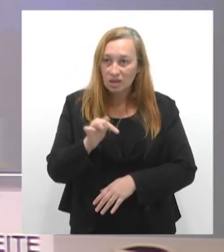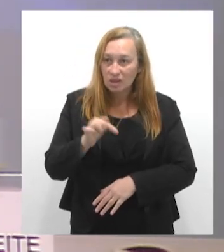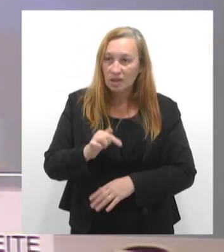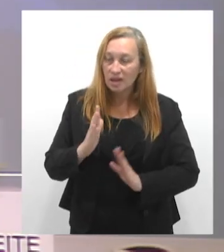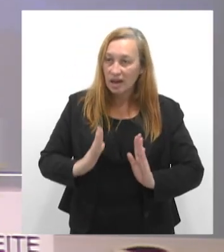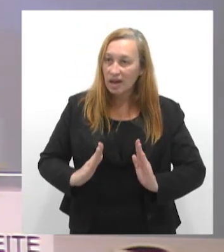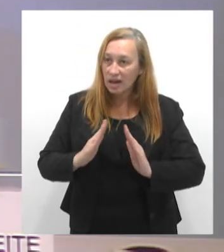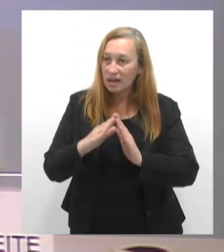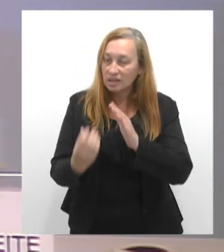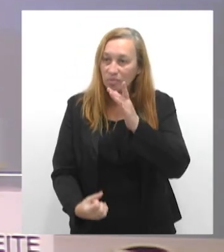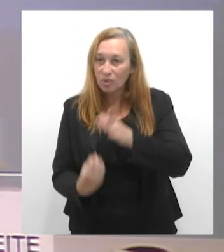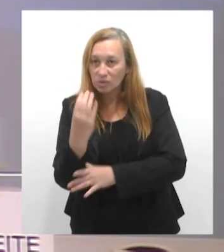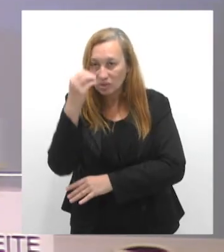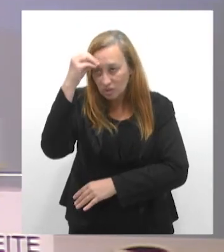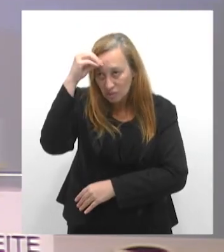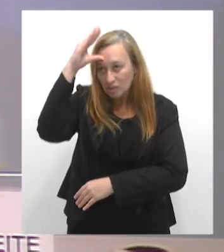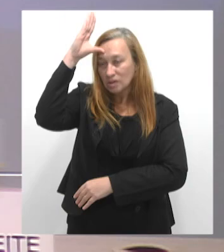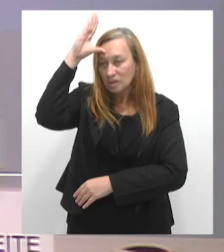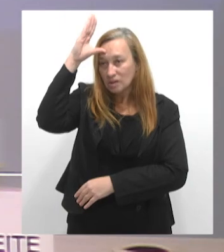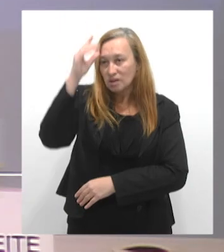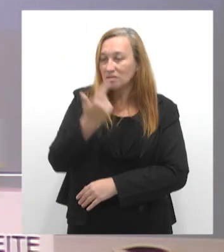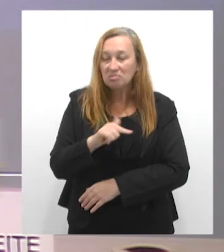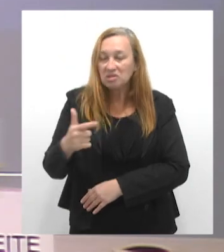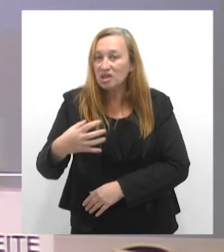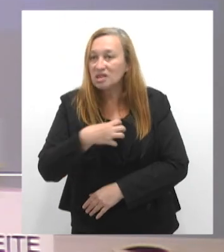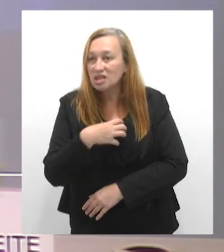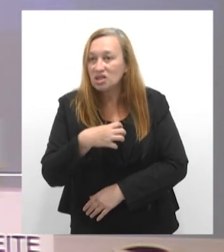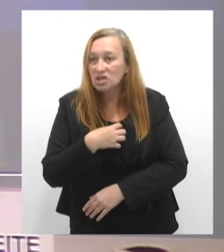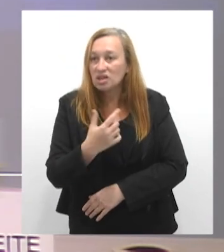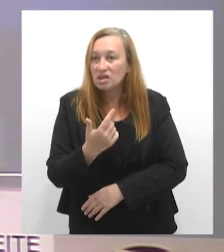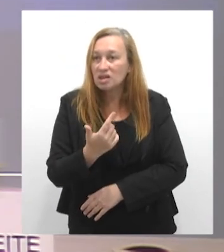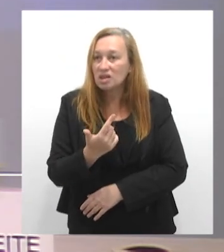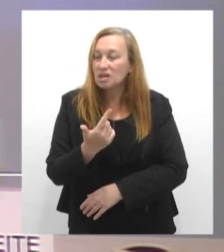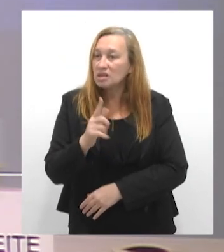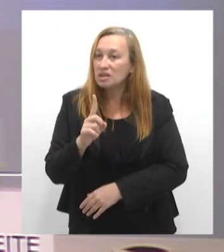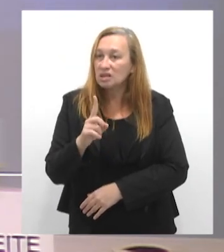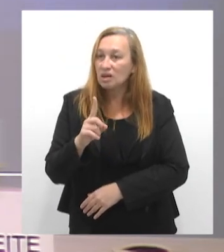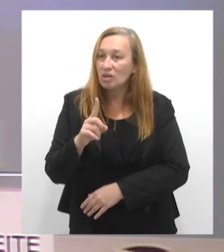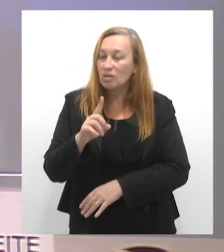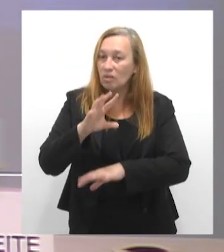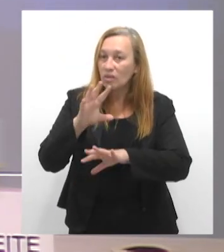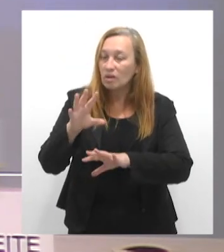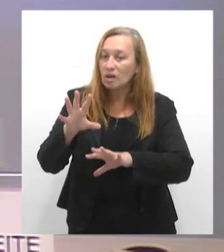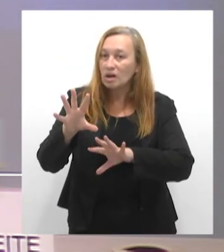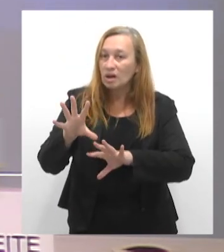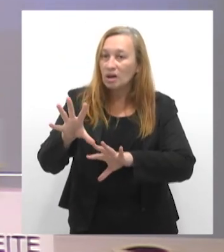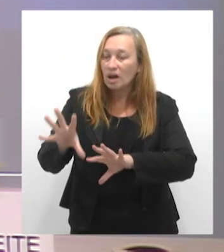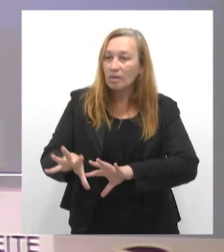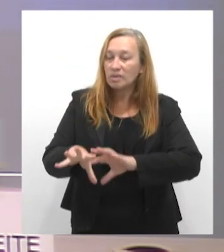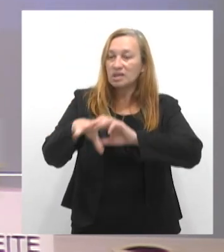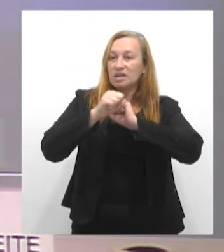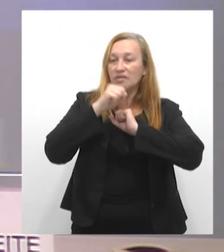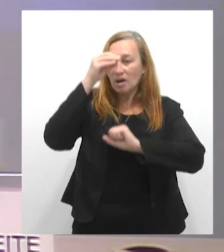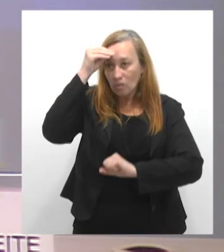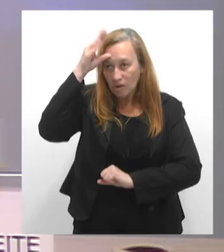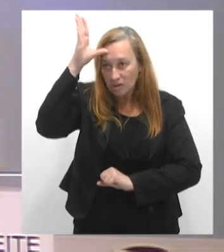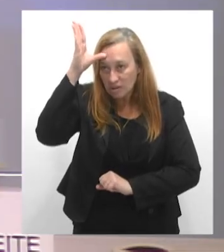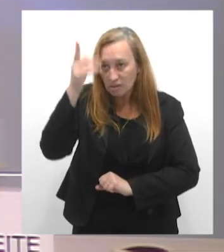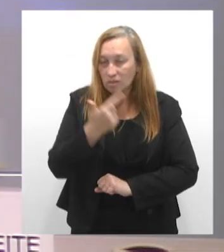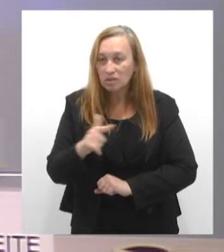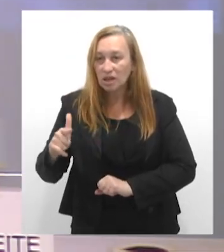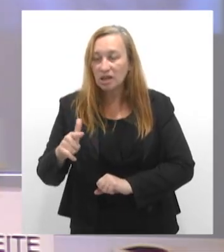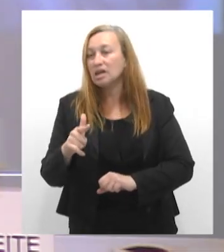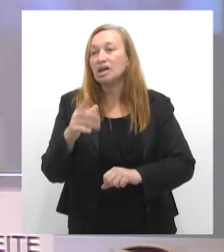casa da produção do conhecimento, que não tem sentido se a gente não levar esse conhecimento teórico para o mundo prático. Não há teoria sem a